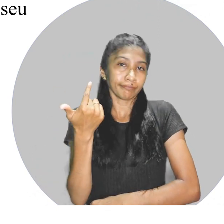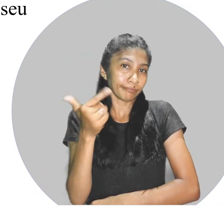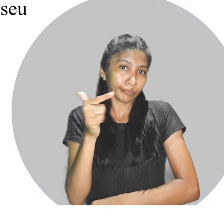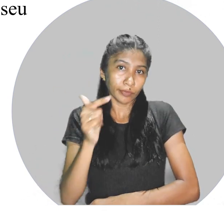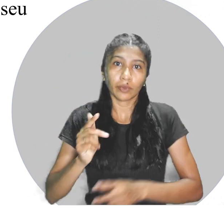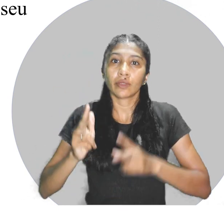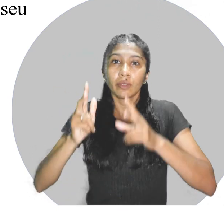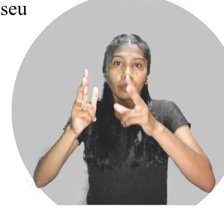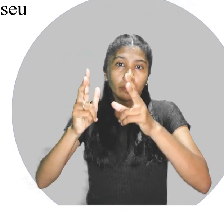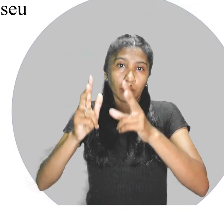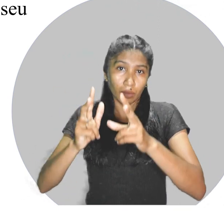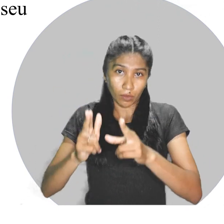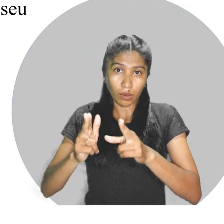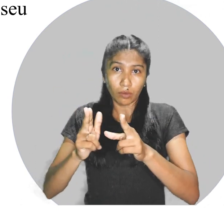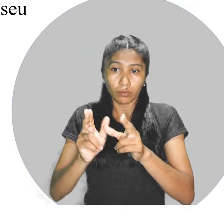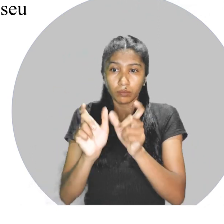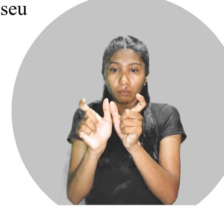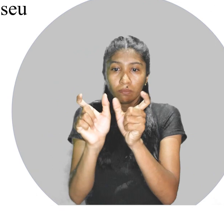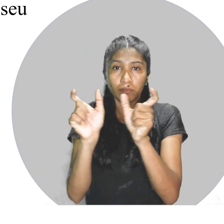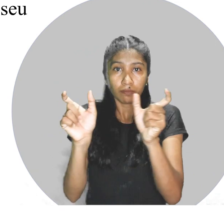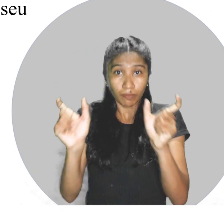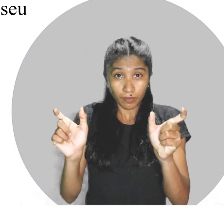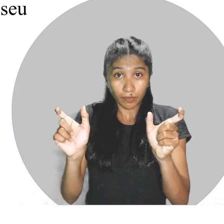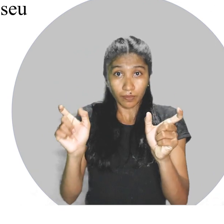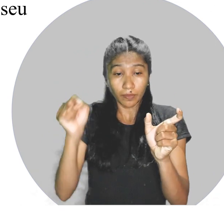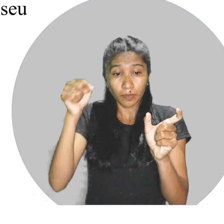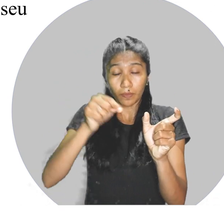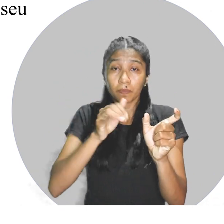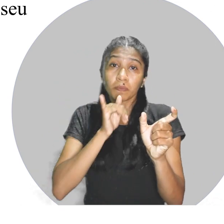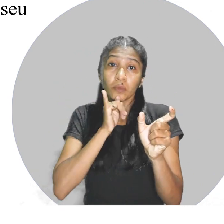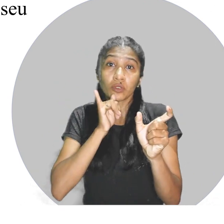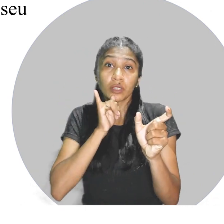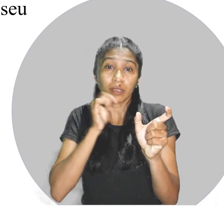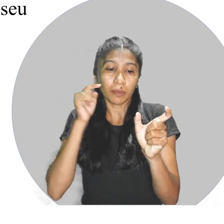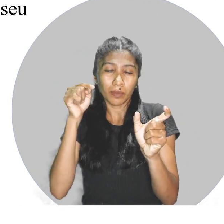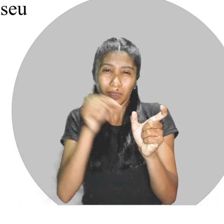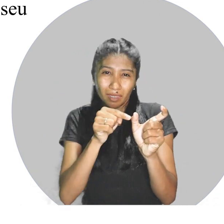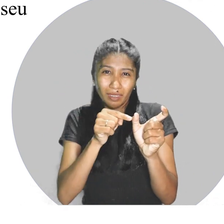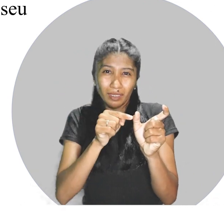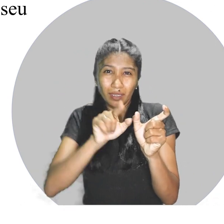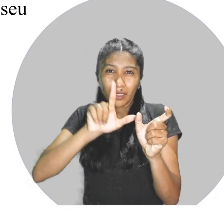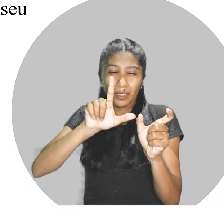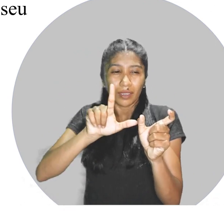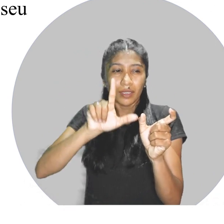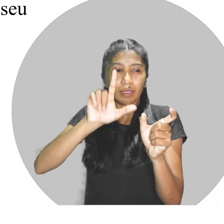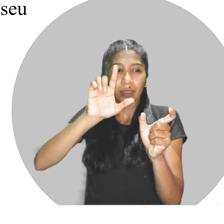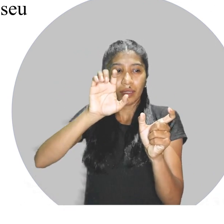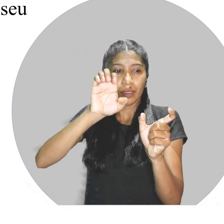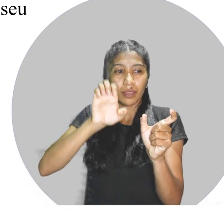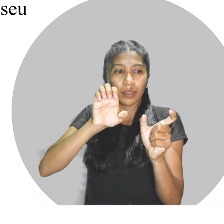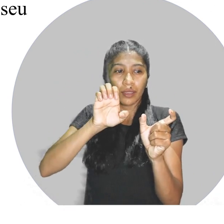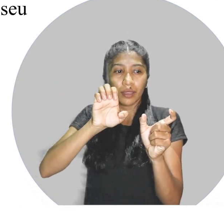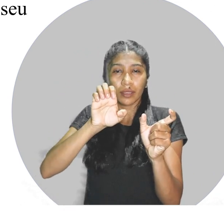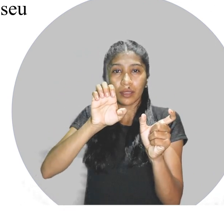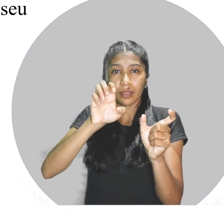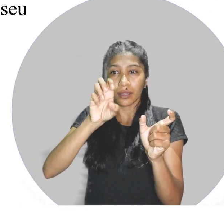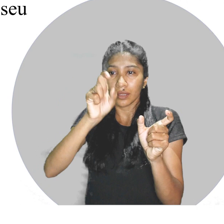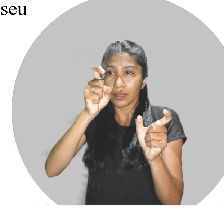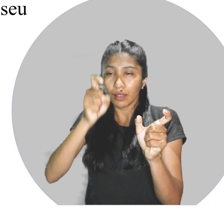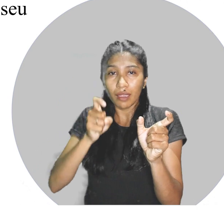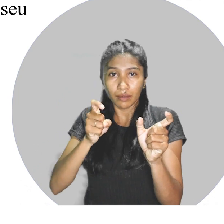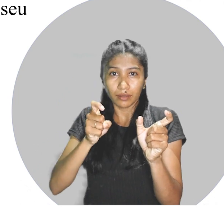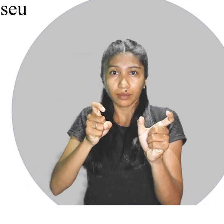a mesma quantidade de sílabas. Nesta palavra, por exemplo, lex, nós temos apenas